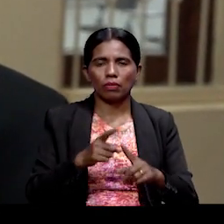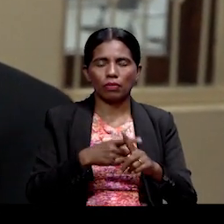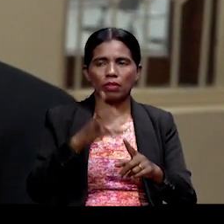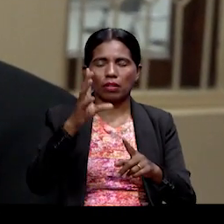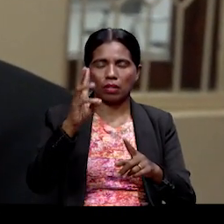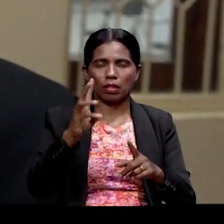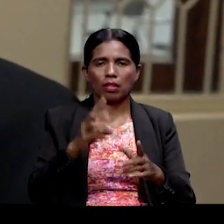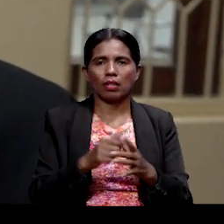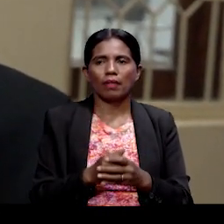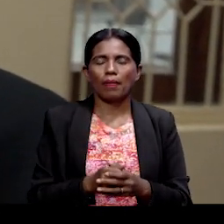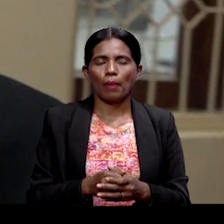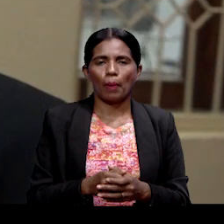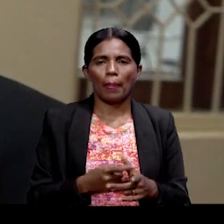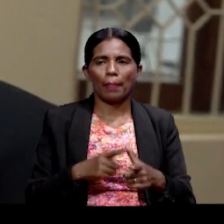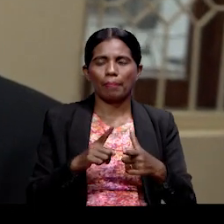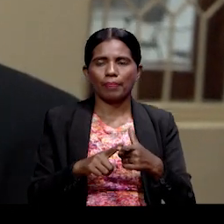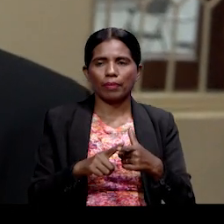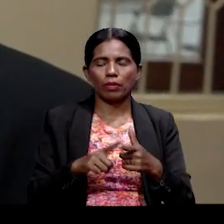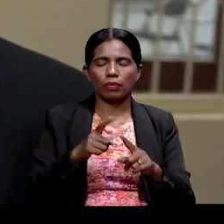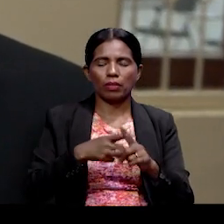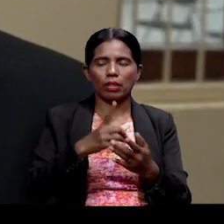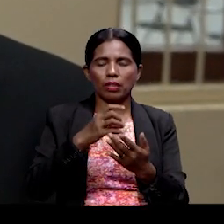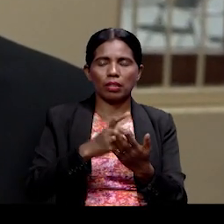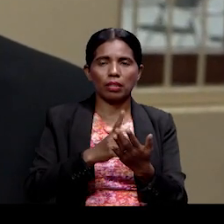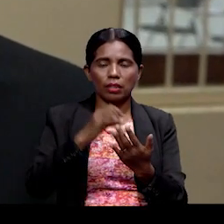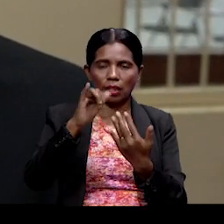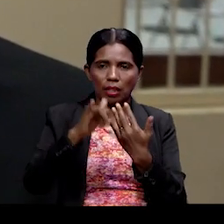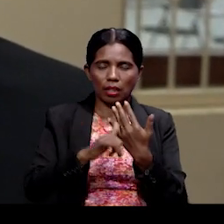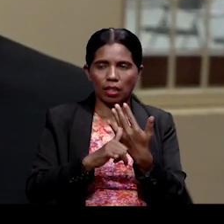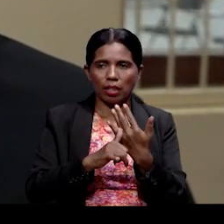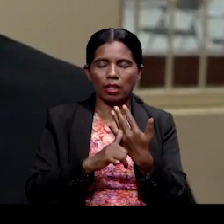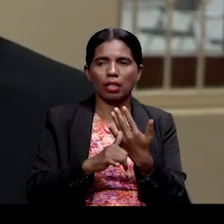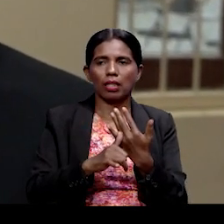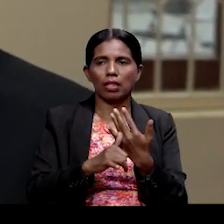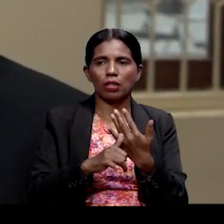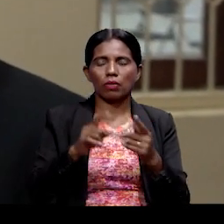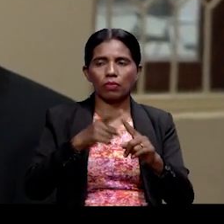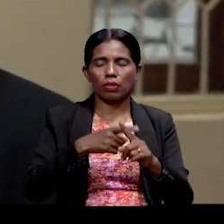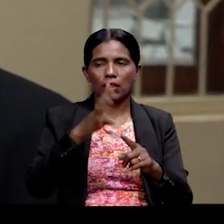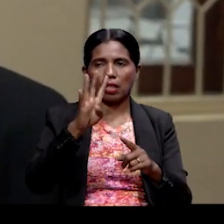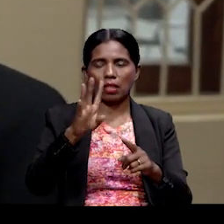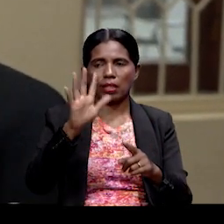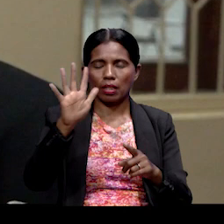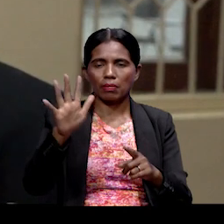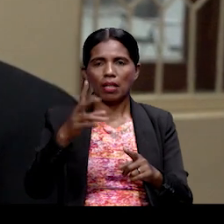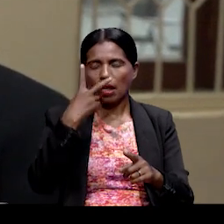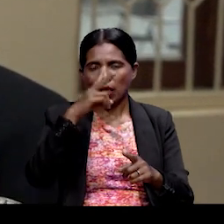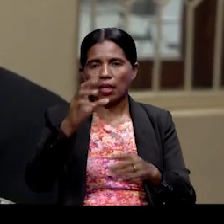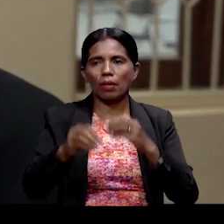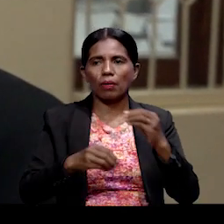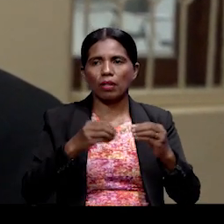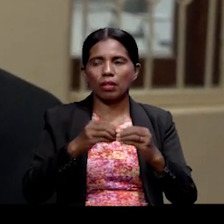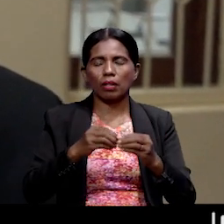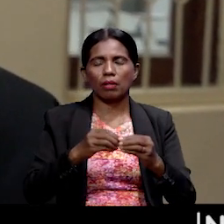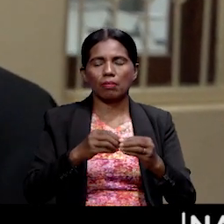ano rekrutasyon ho si Janeiro ka, Febrero ba o ini, kursu fulan hal kali mana sih hari ini liu kena ba